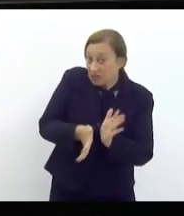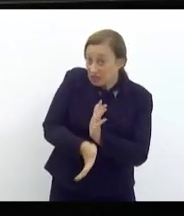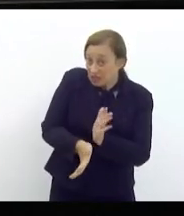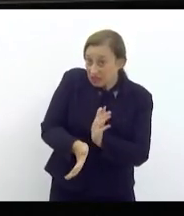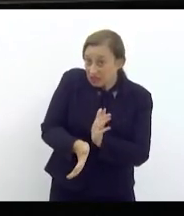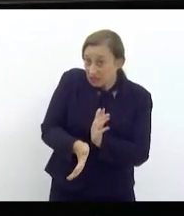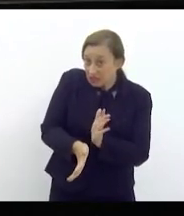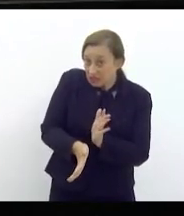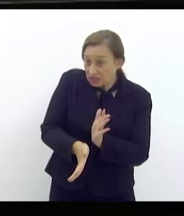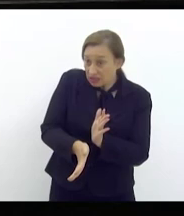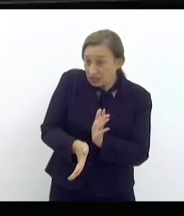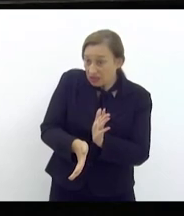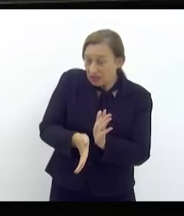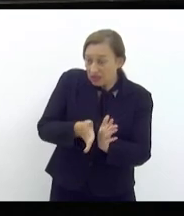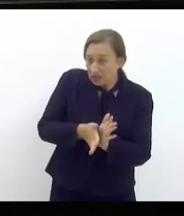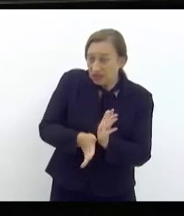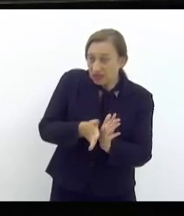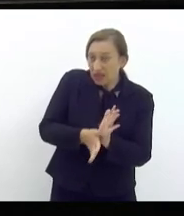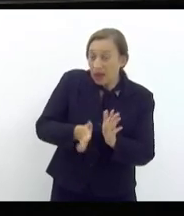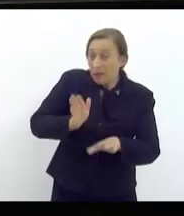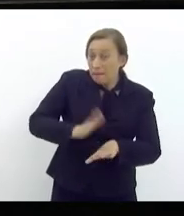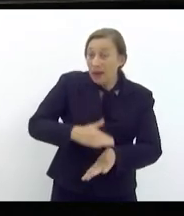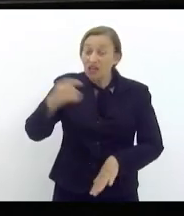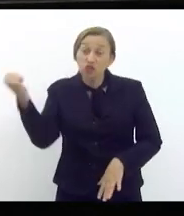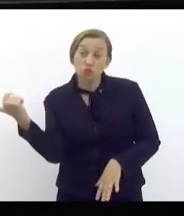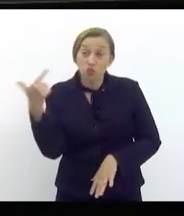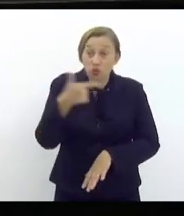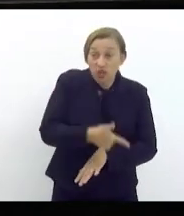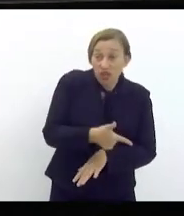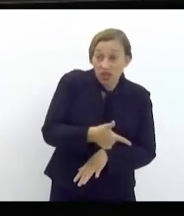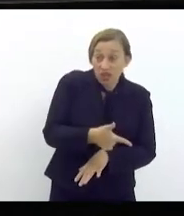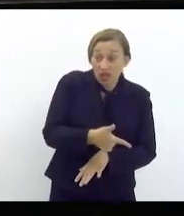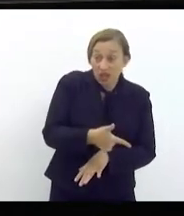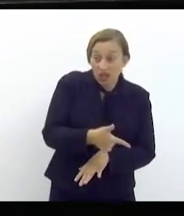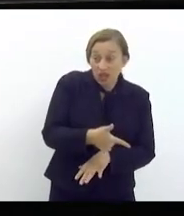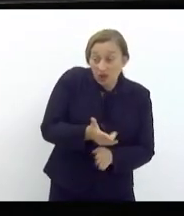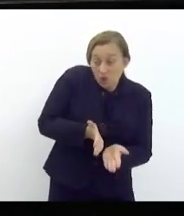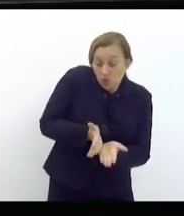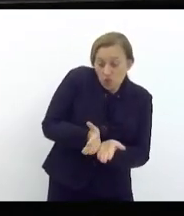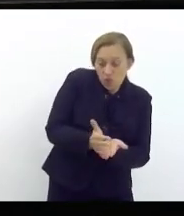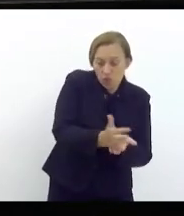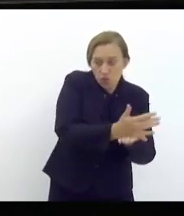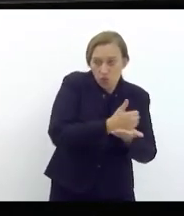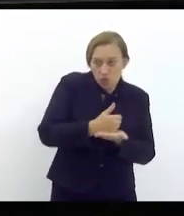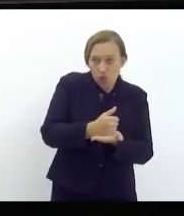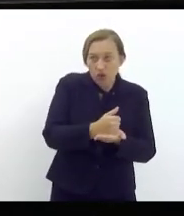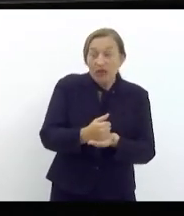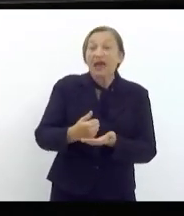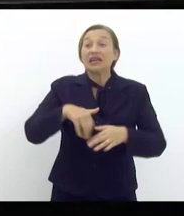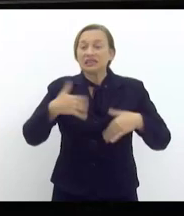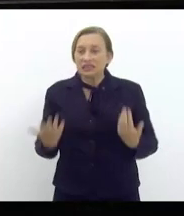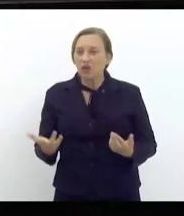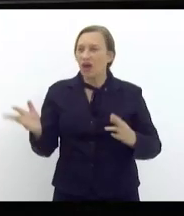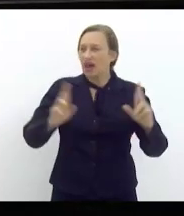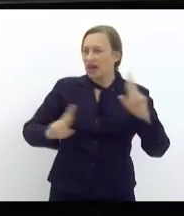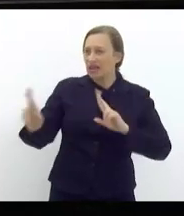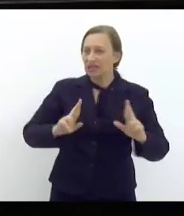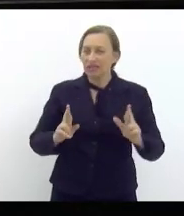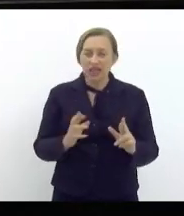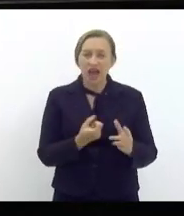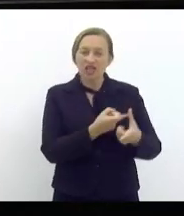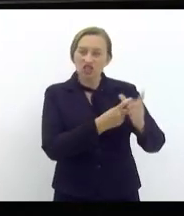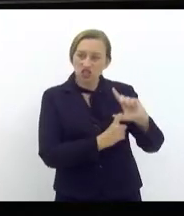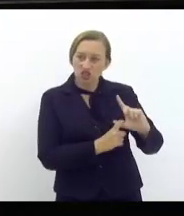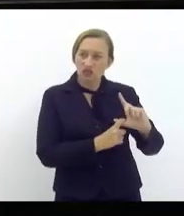serão maiores que as receitas previstas. Então, a relação entre a dívida pública